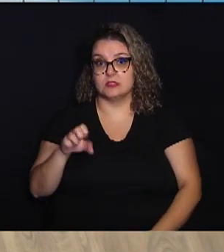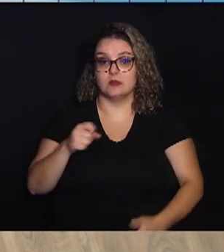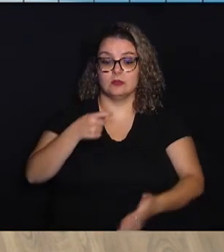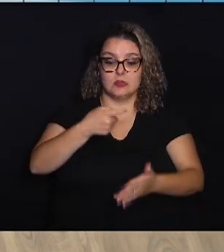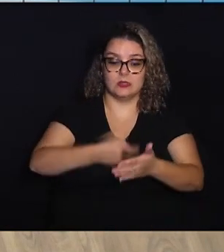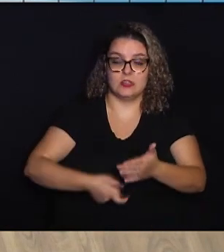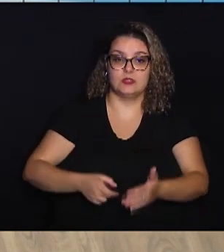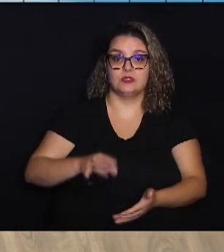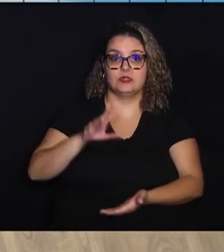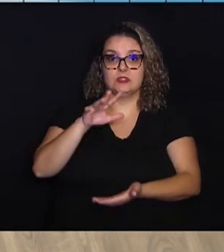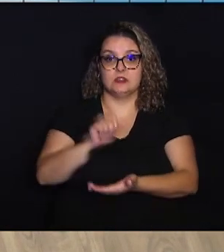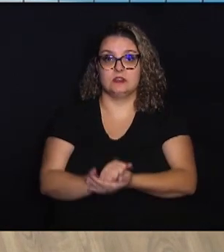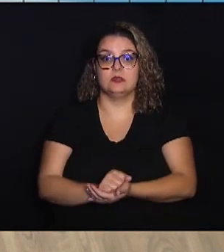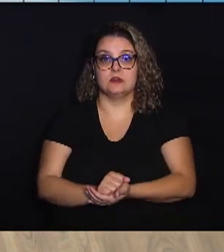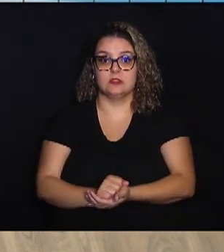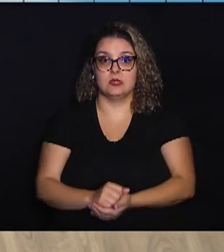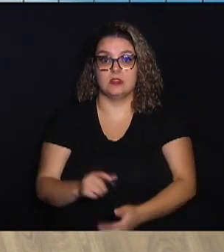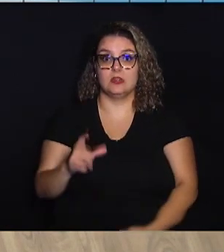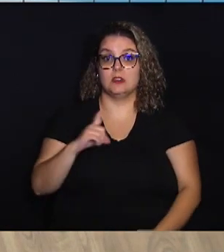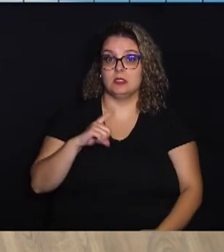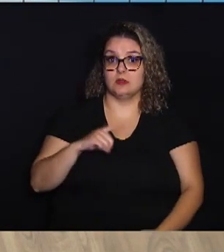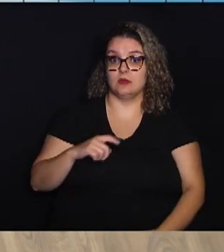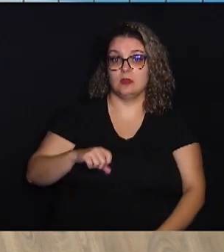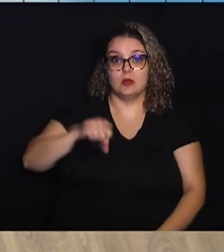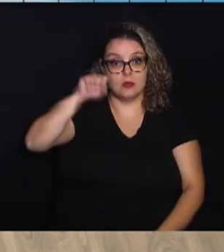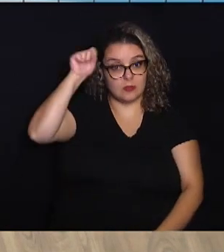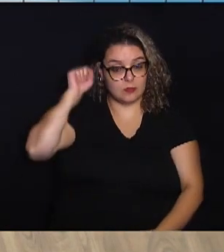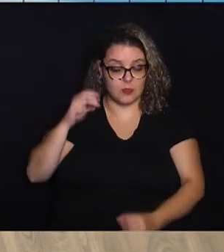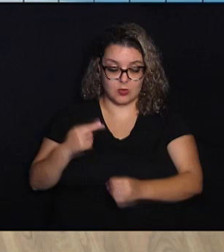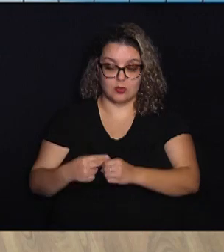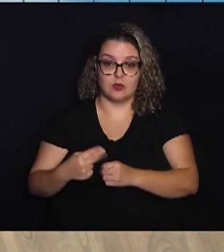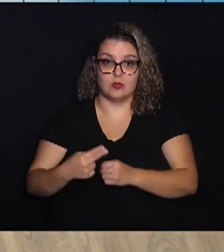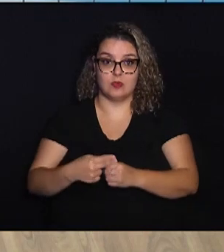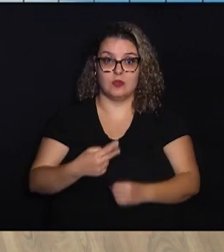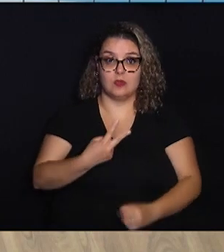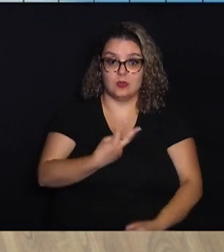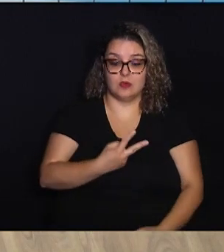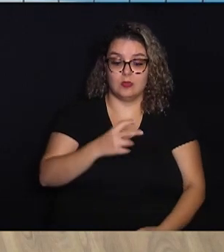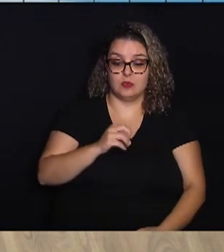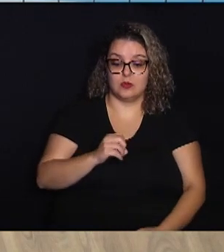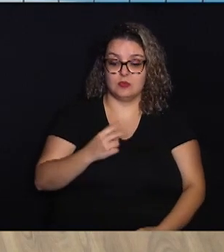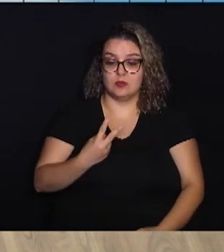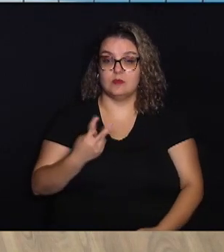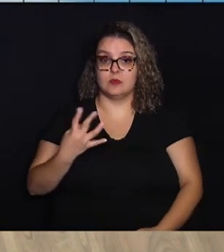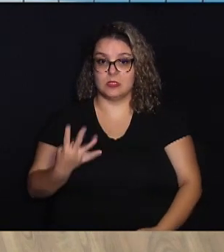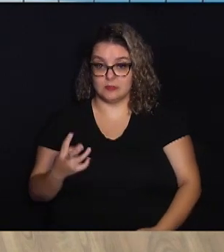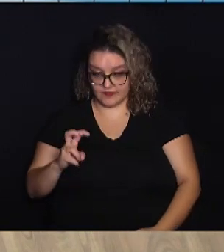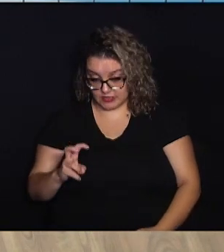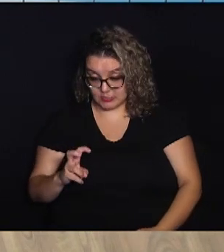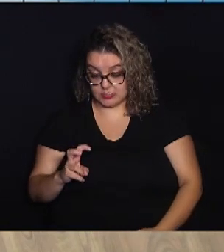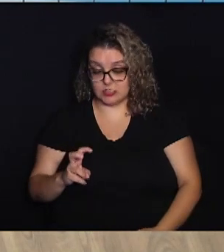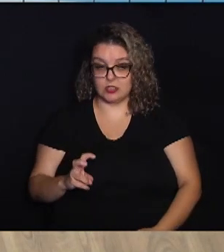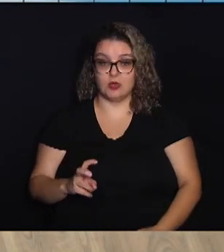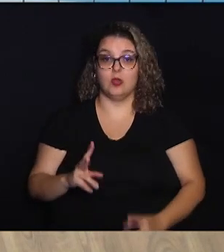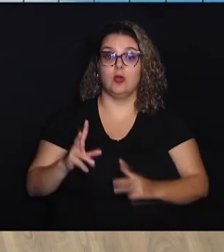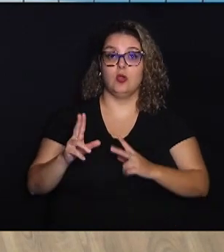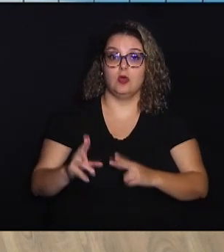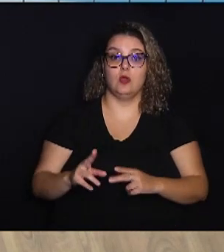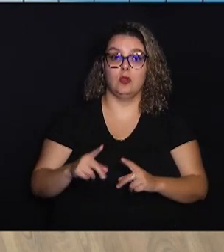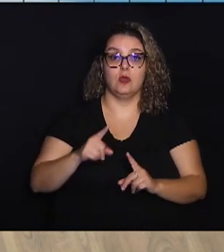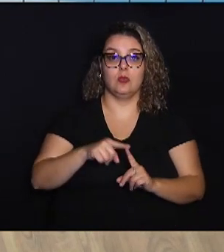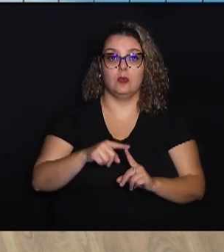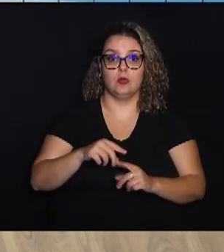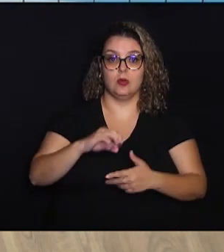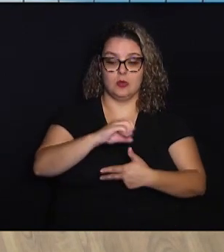inscrição, que valerá tanto para o vestibular Unicamp 2025, quanto para a modalidade